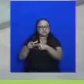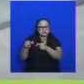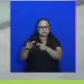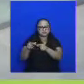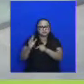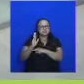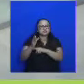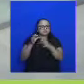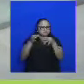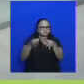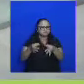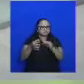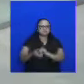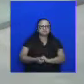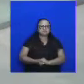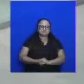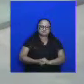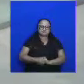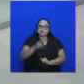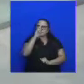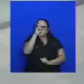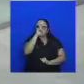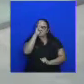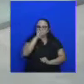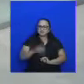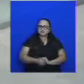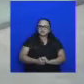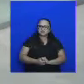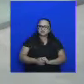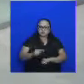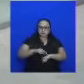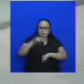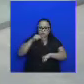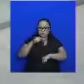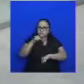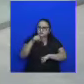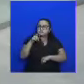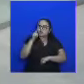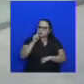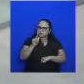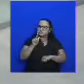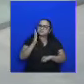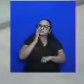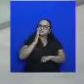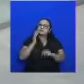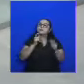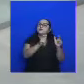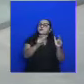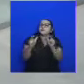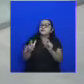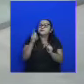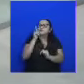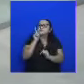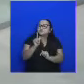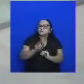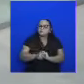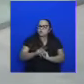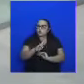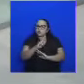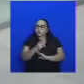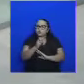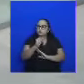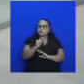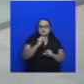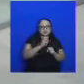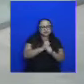Brasília e temos a validação. E lembre-se, hein? Dentro de instantes você poderá saber de onde são as apostas vencedoras ou ainda